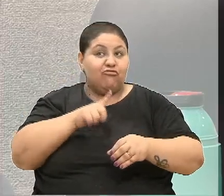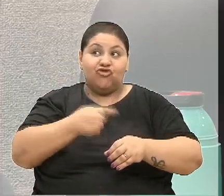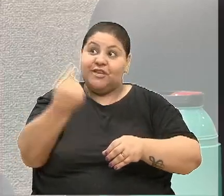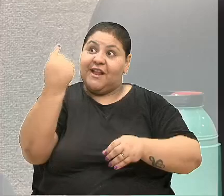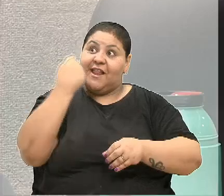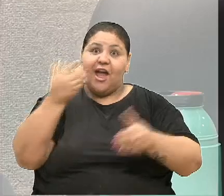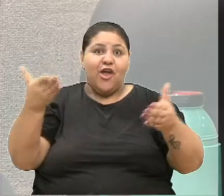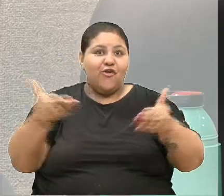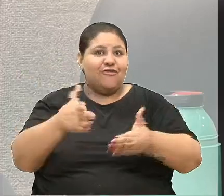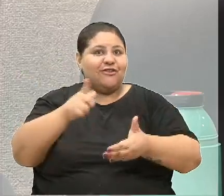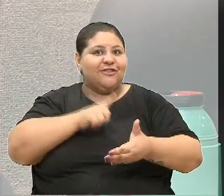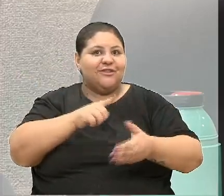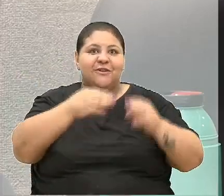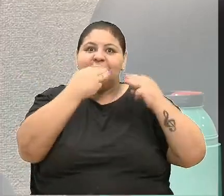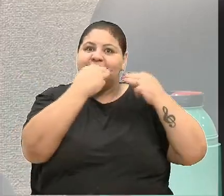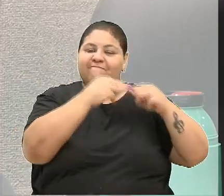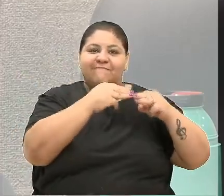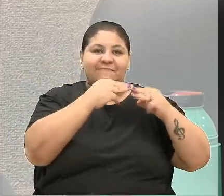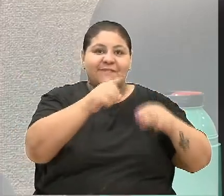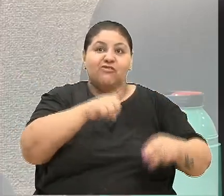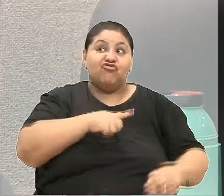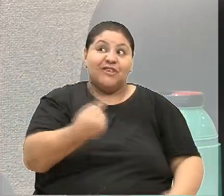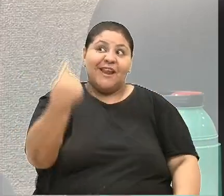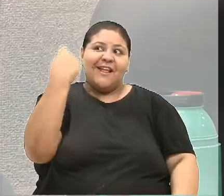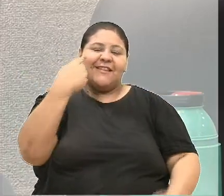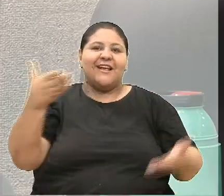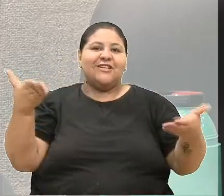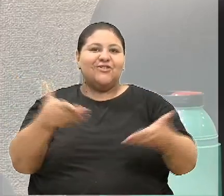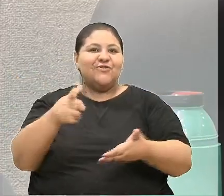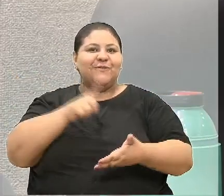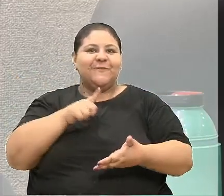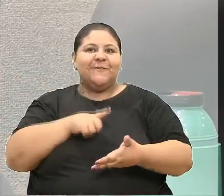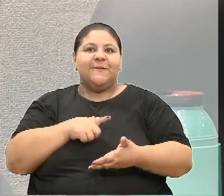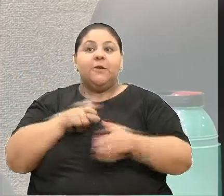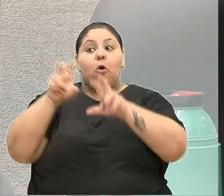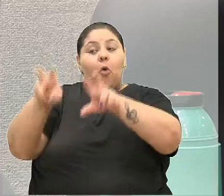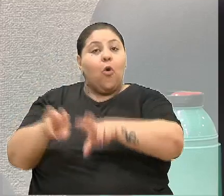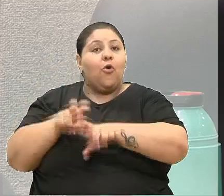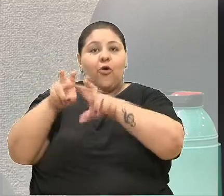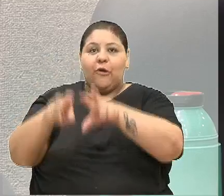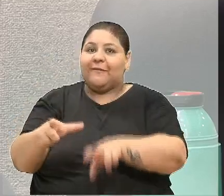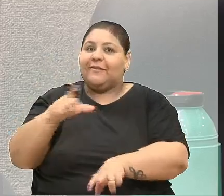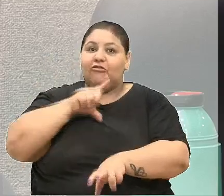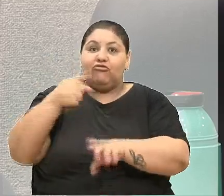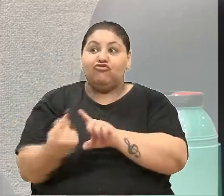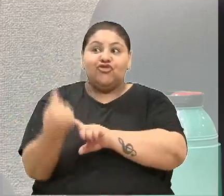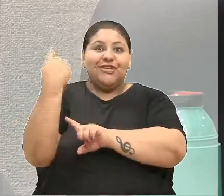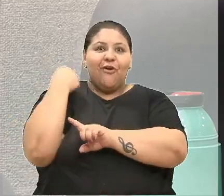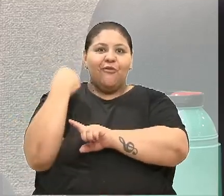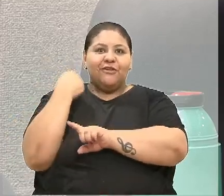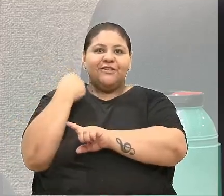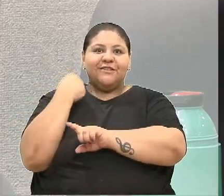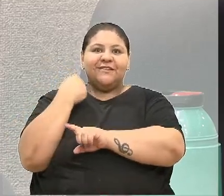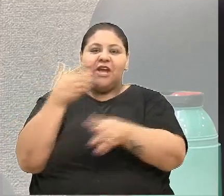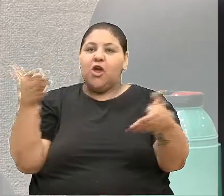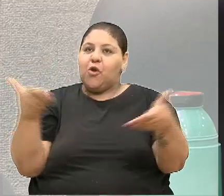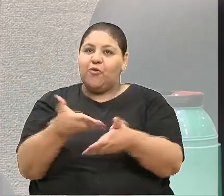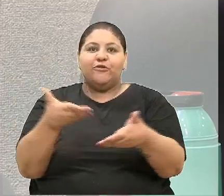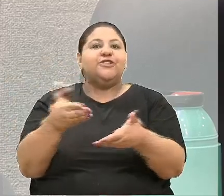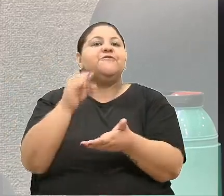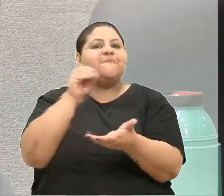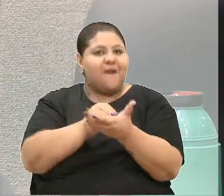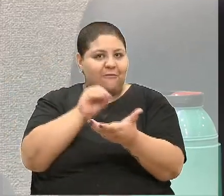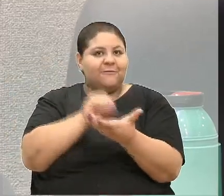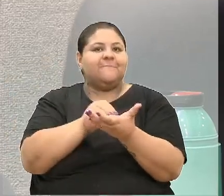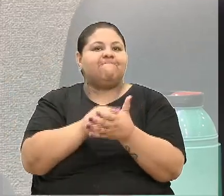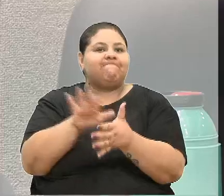as máquinas que não tinha e ainda não tem, as roçadeiras que não tinha e ainda está em falta, né?